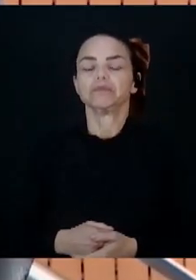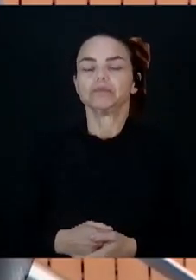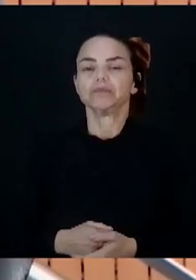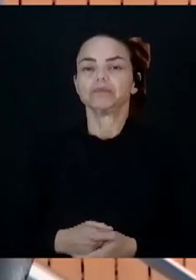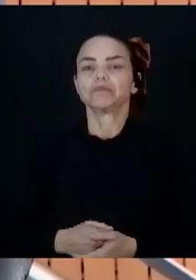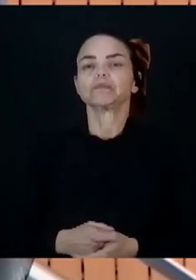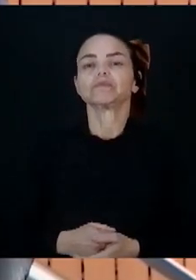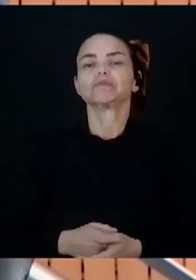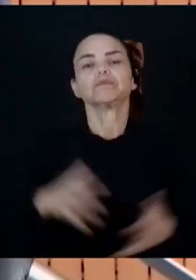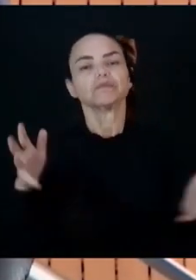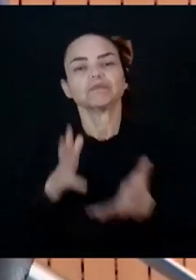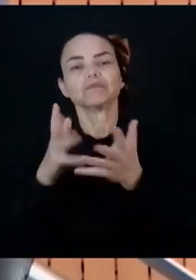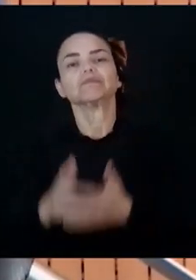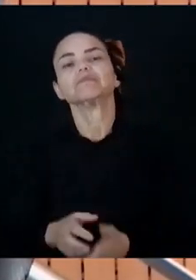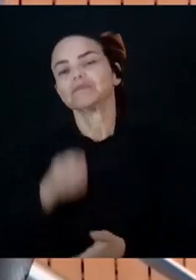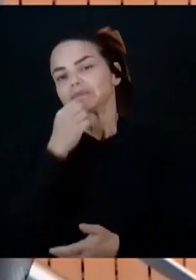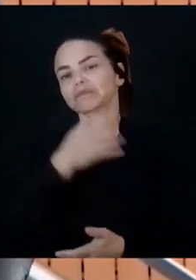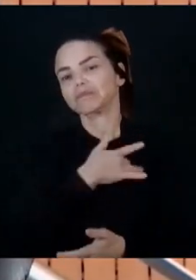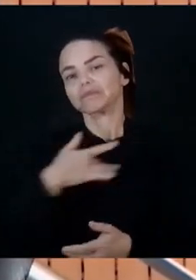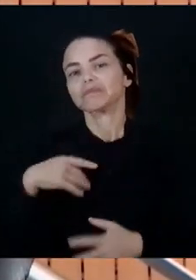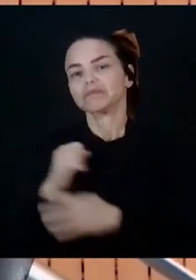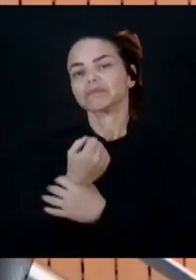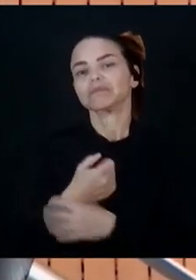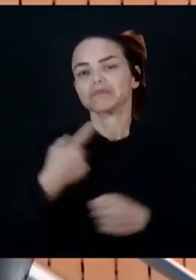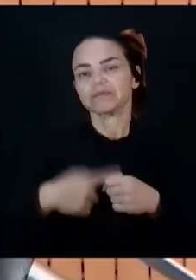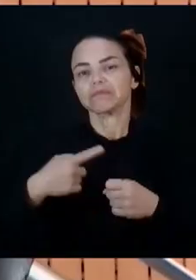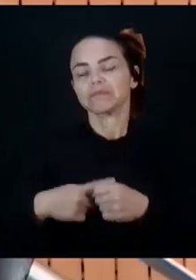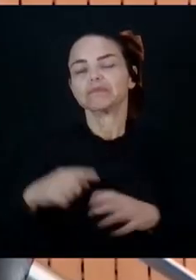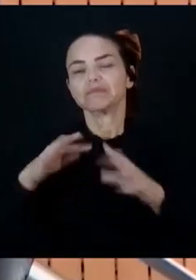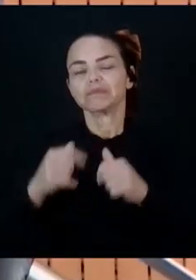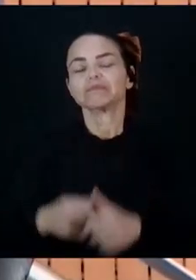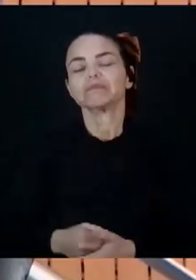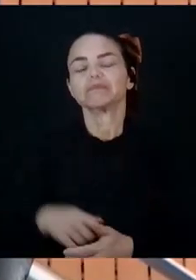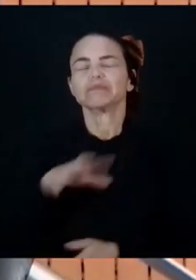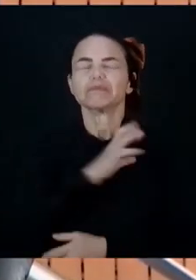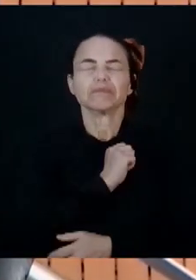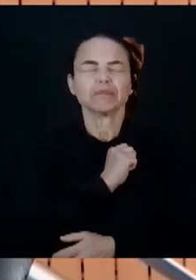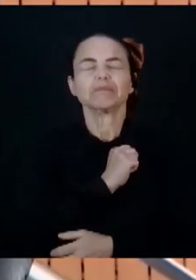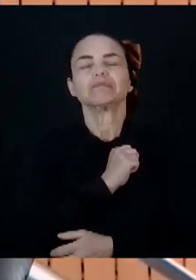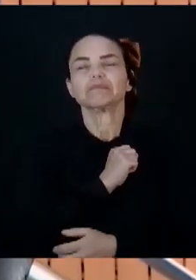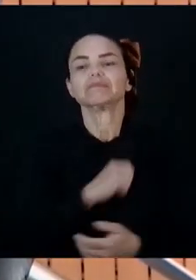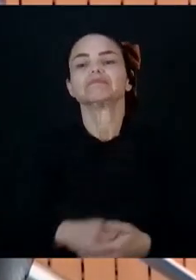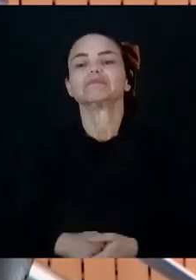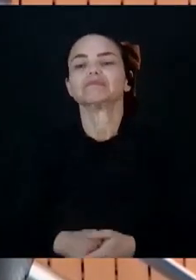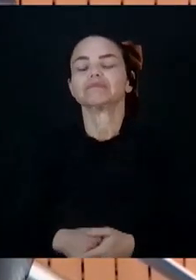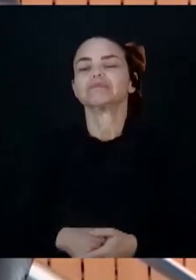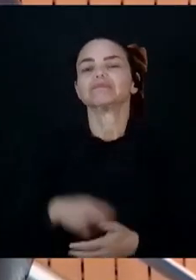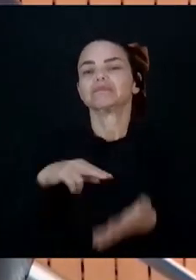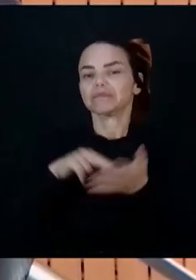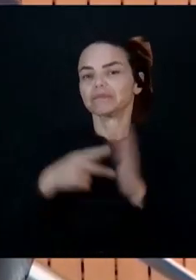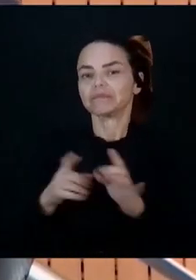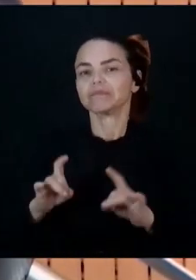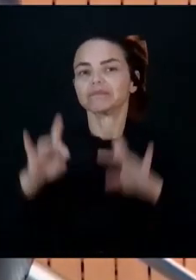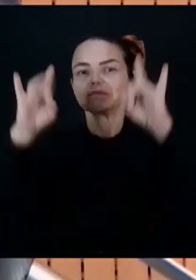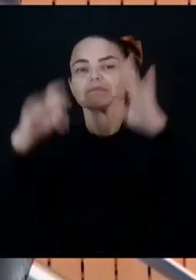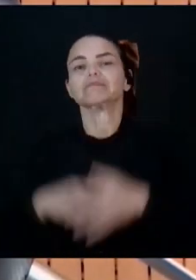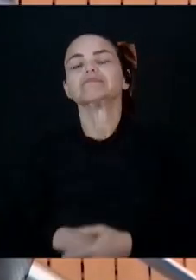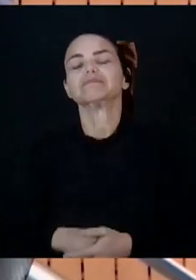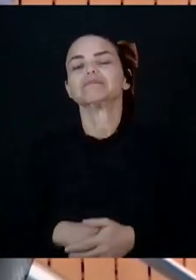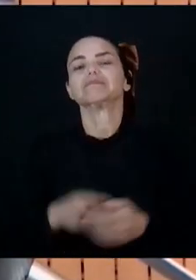contribuir para o bem-estar e a segurança dessa cidade, que todos nós amamos, para mim é um significado muito especial. E esse